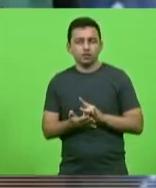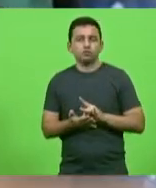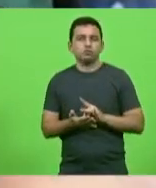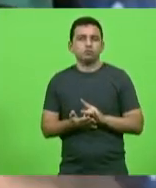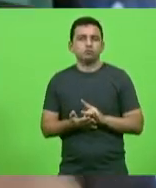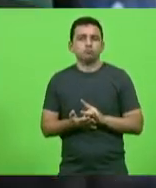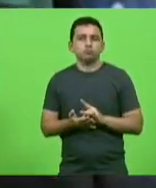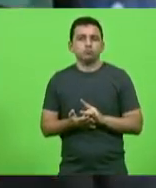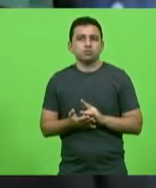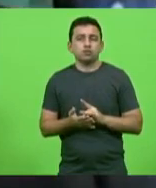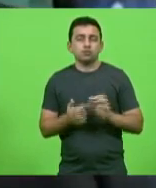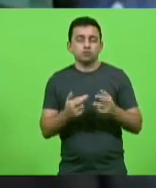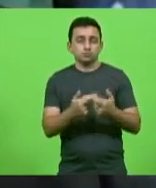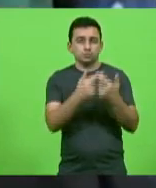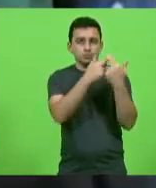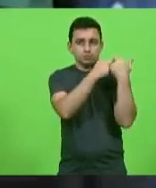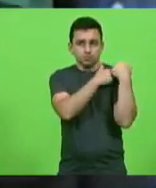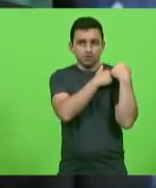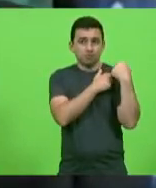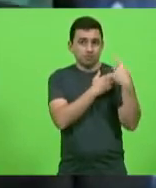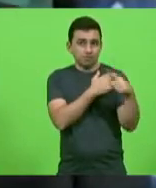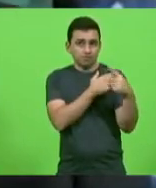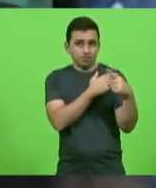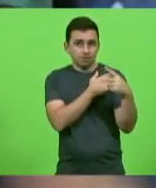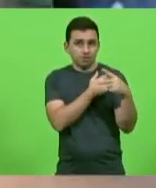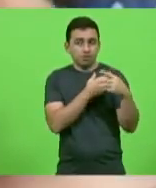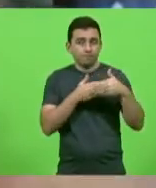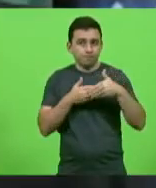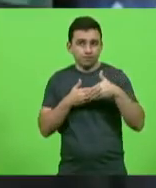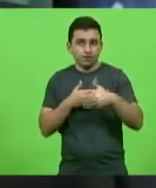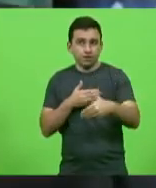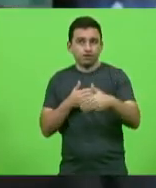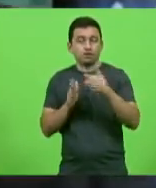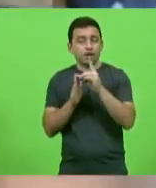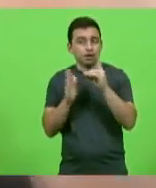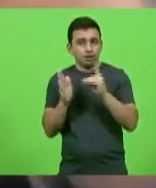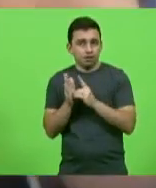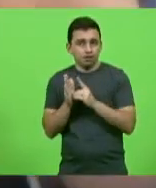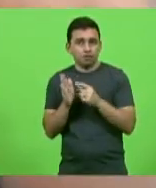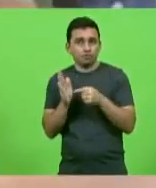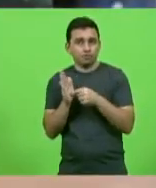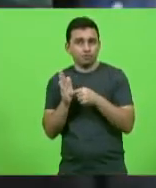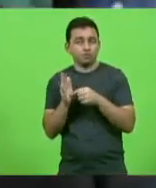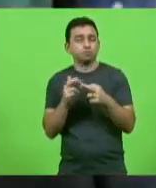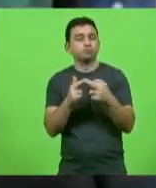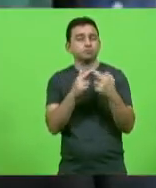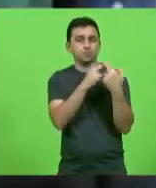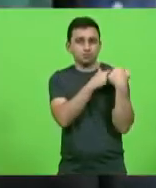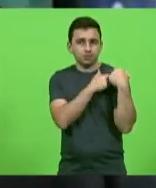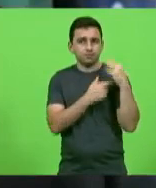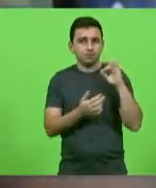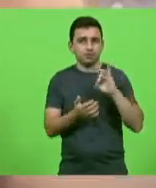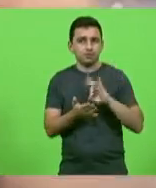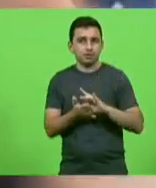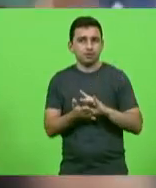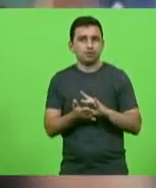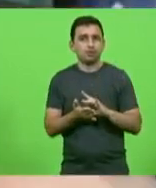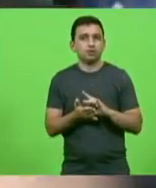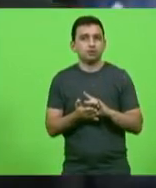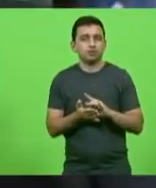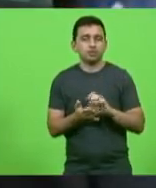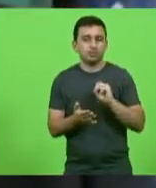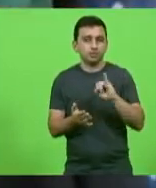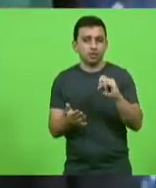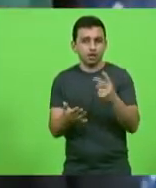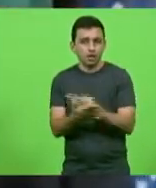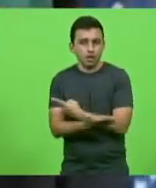já estou para sua responsabilização prever citado decreto e trata da responsabilização na hipótese de